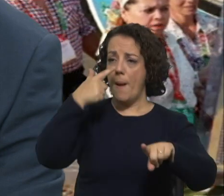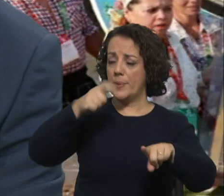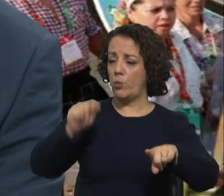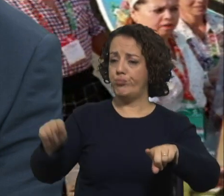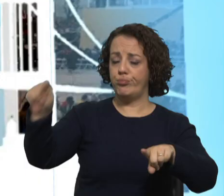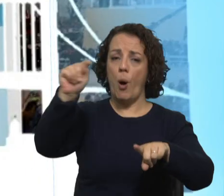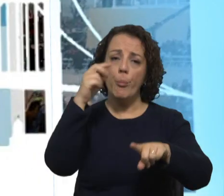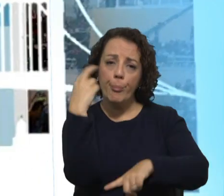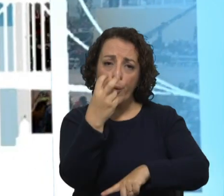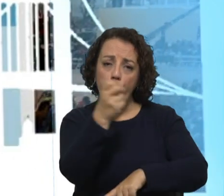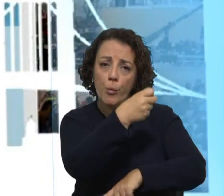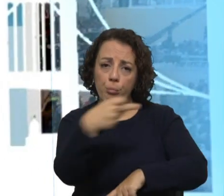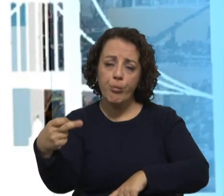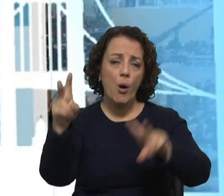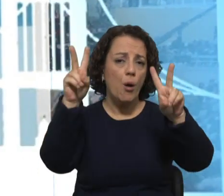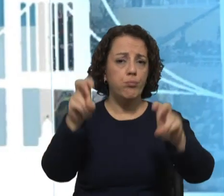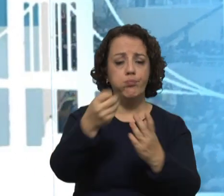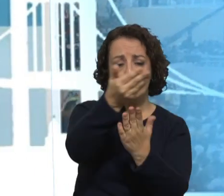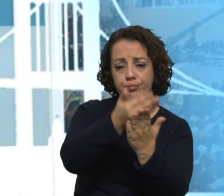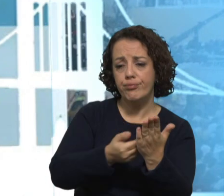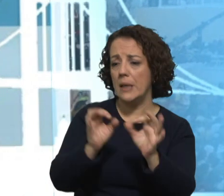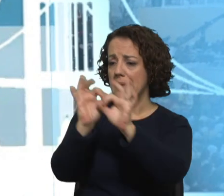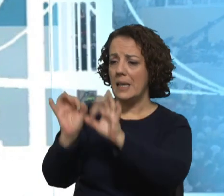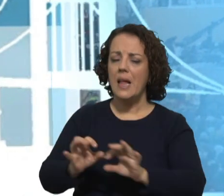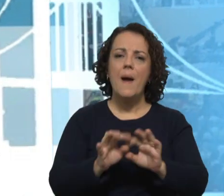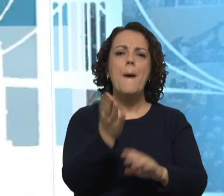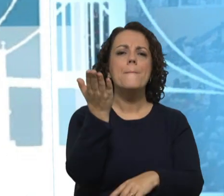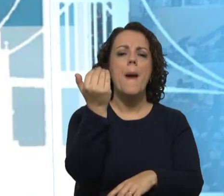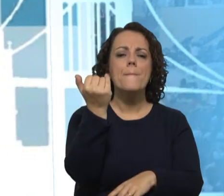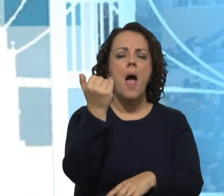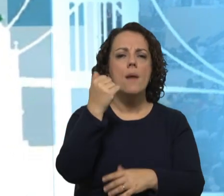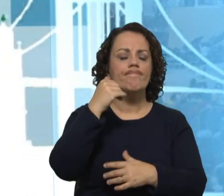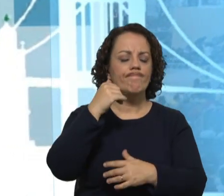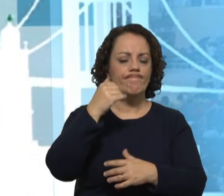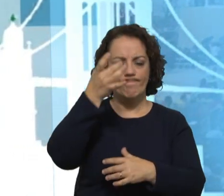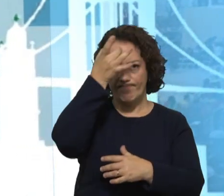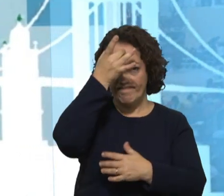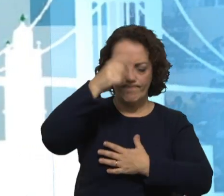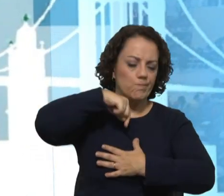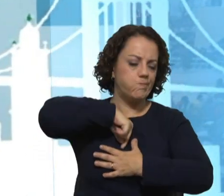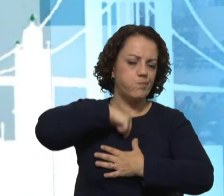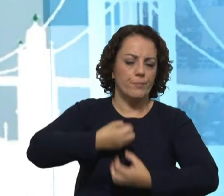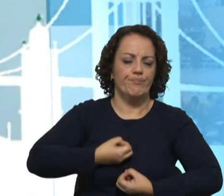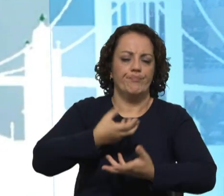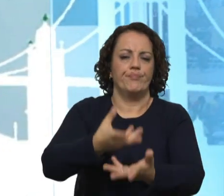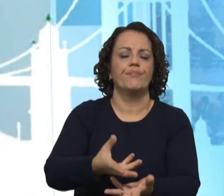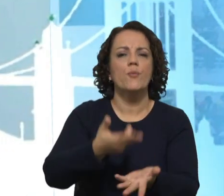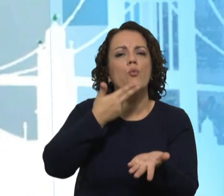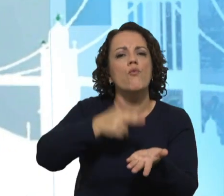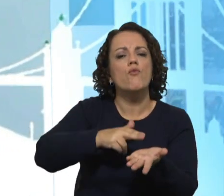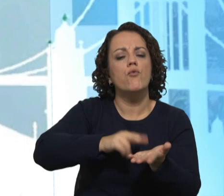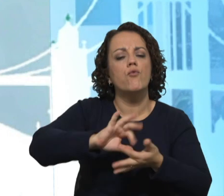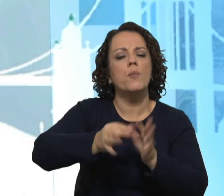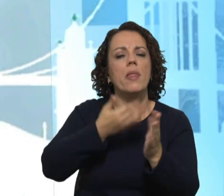busca de contributos fundamentados, não é? Que nos passem algum conhecimento mais